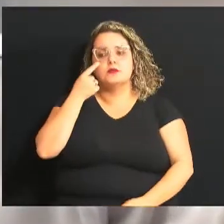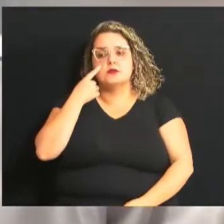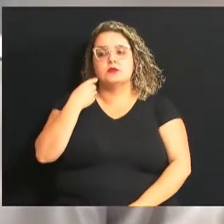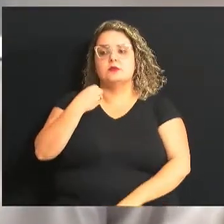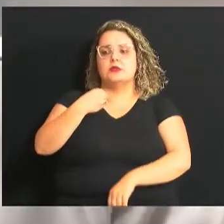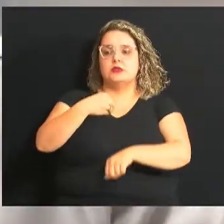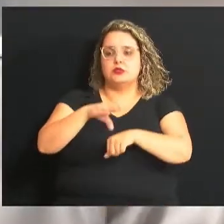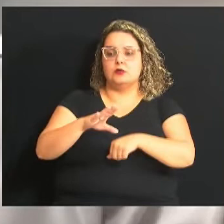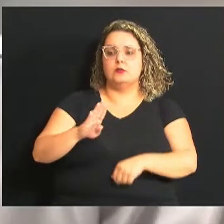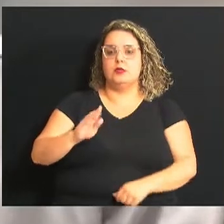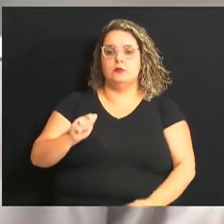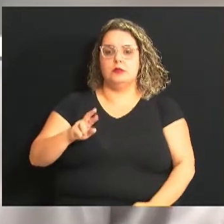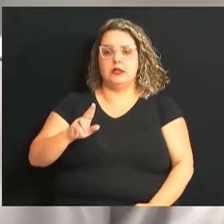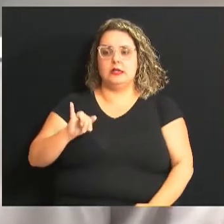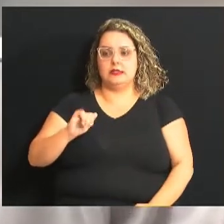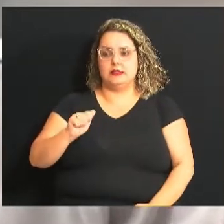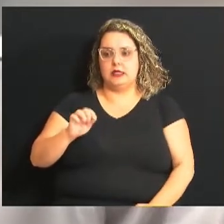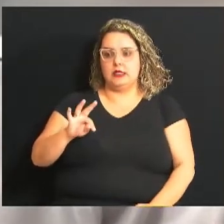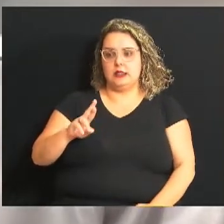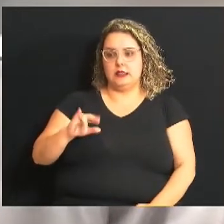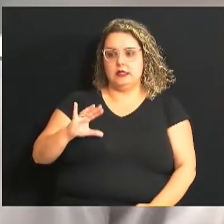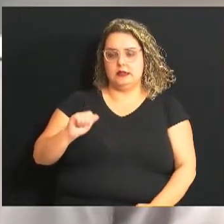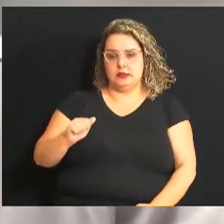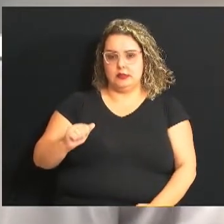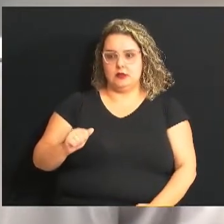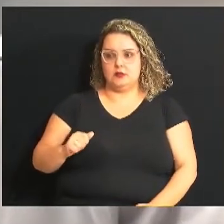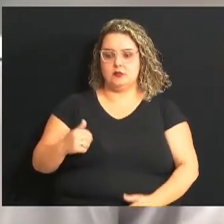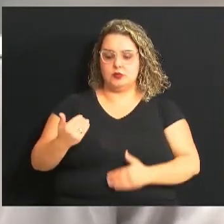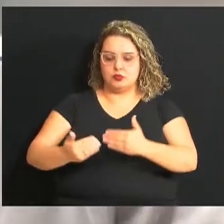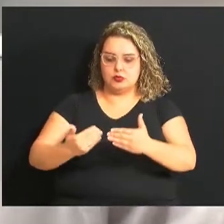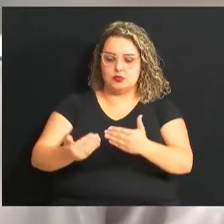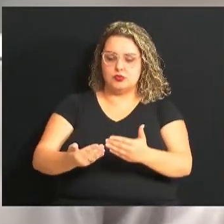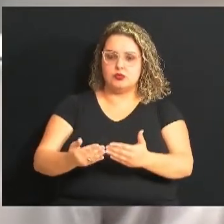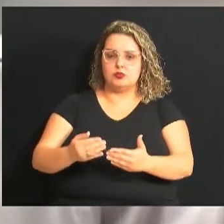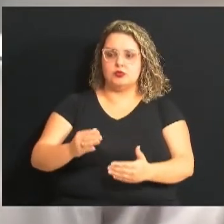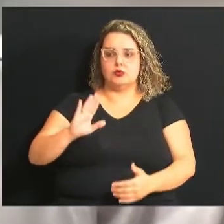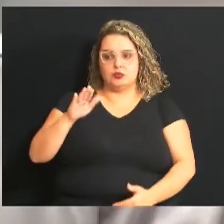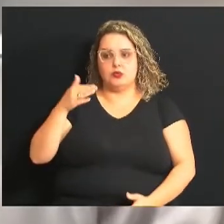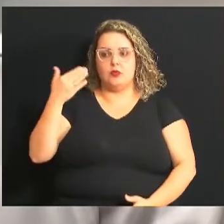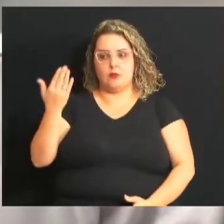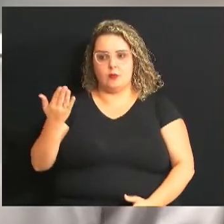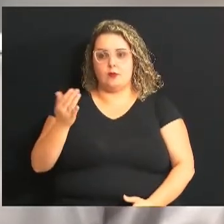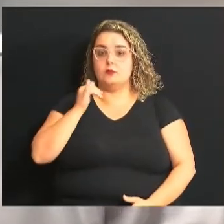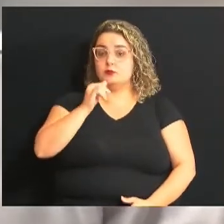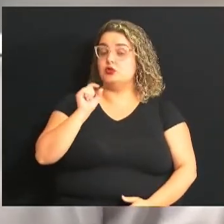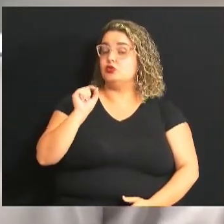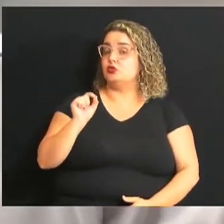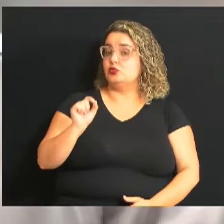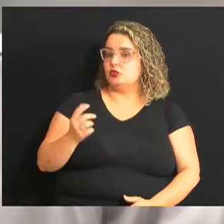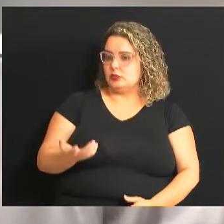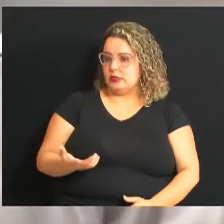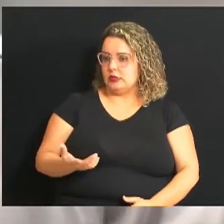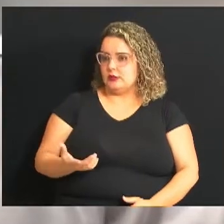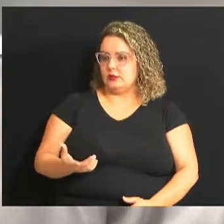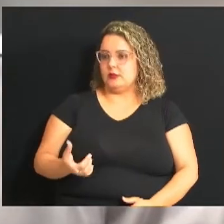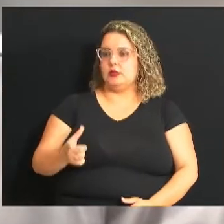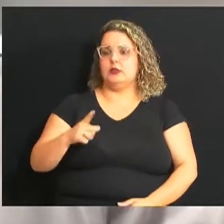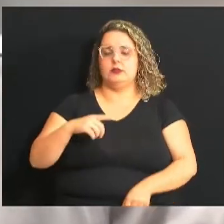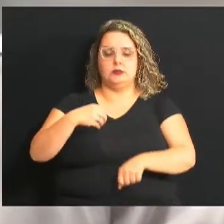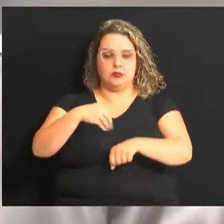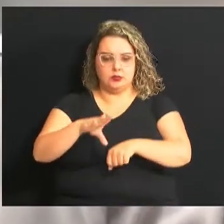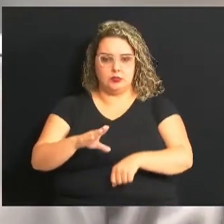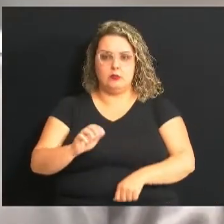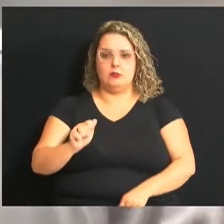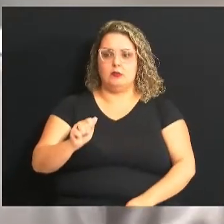cirurgia bariátrica, nós seguimos um protocolo internacional que ele diz o seguinte: tem indicação para cirurgia